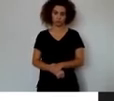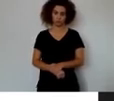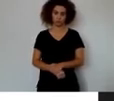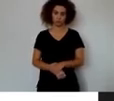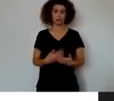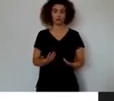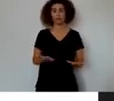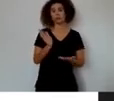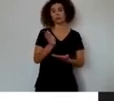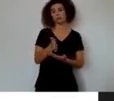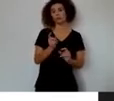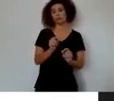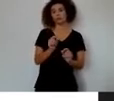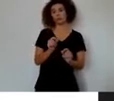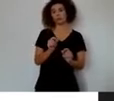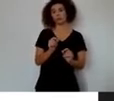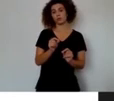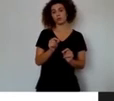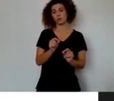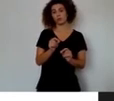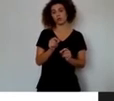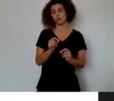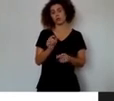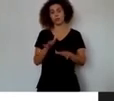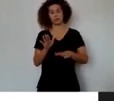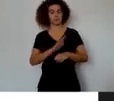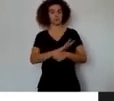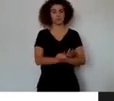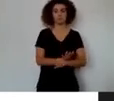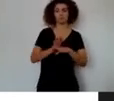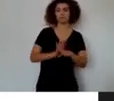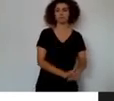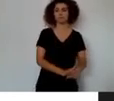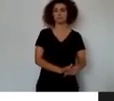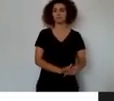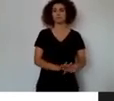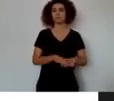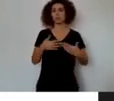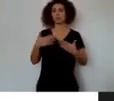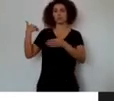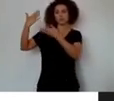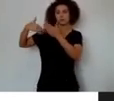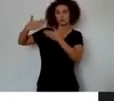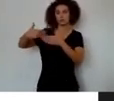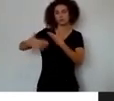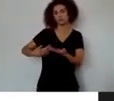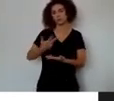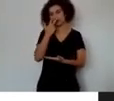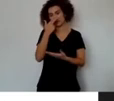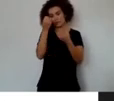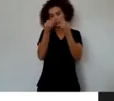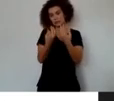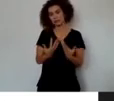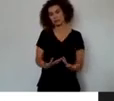ser, de certa forma, dizimados e tudo mais, né? Todas essas construções vão, inclusive, justificando, né,